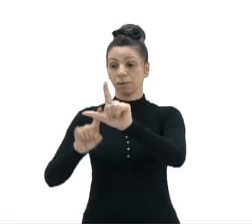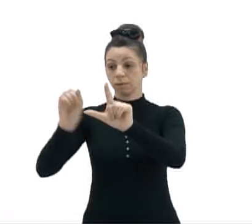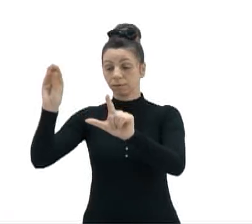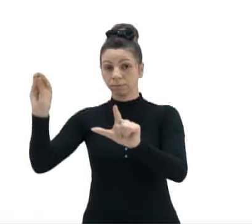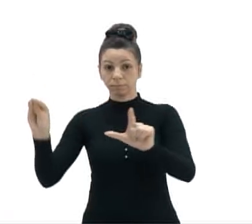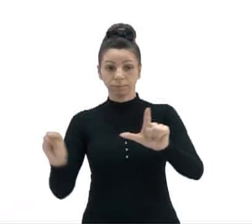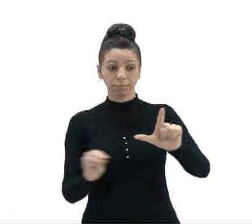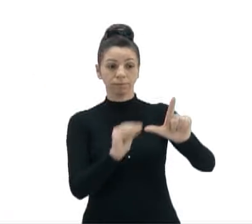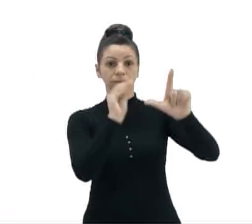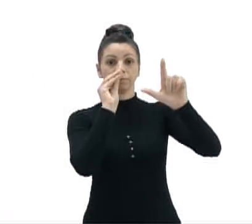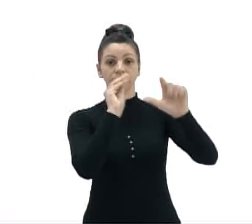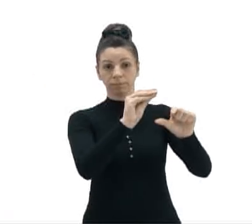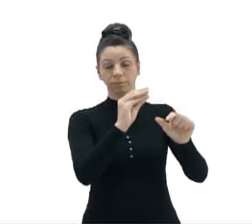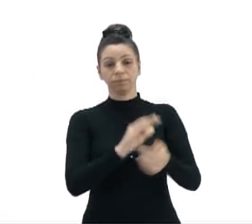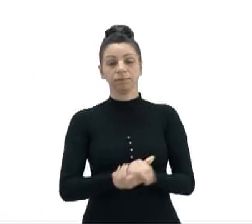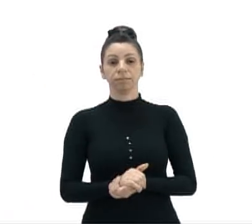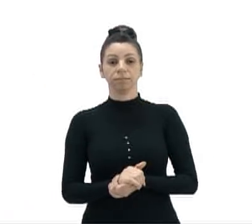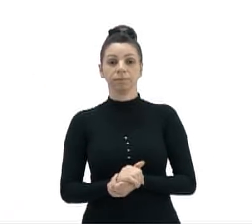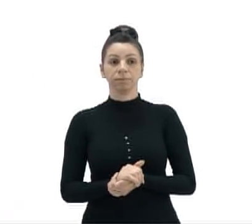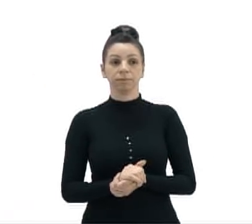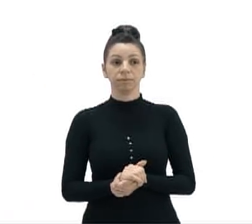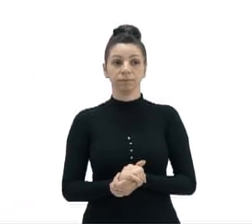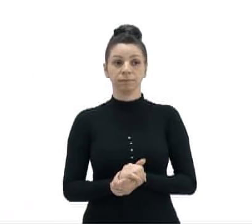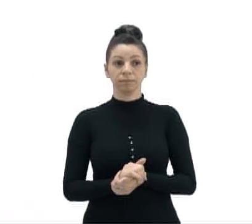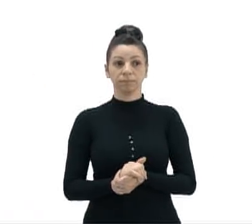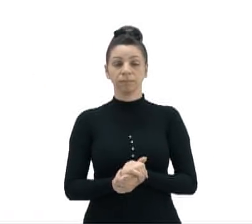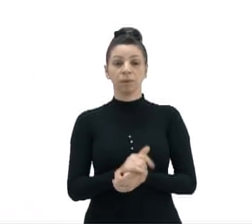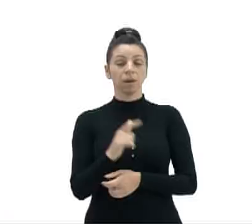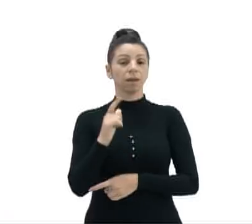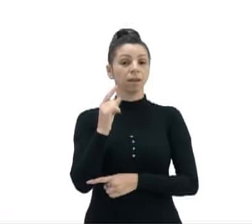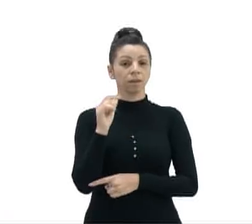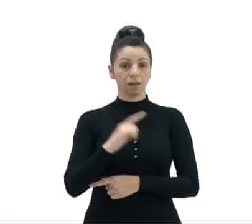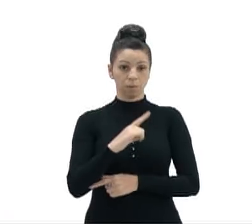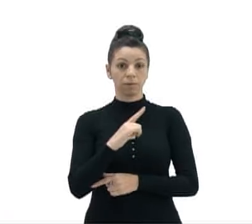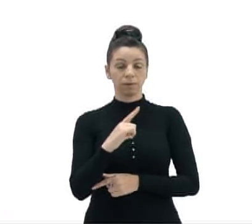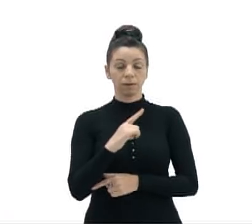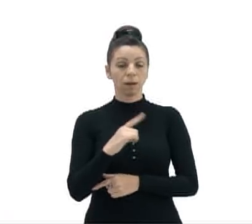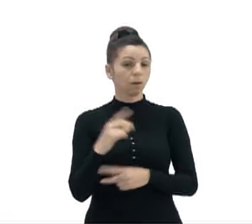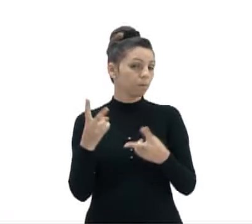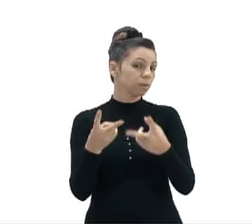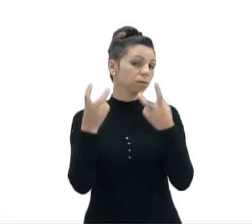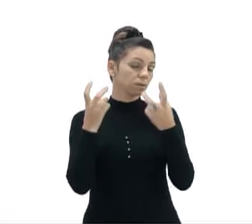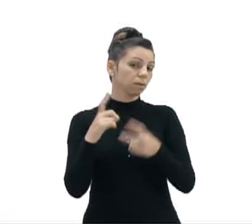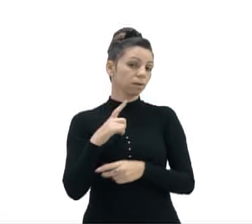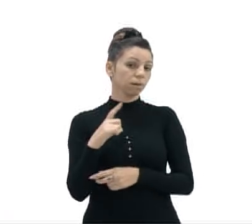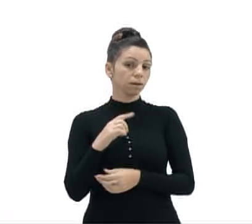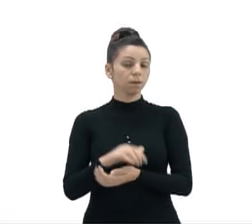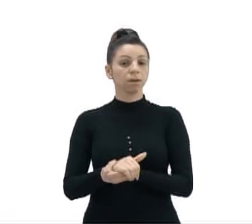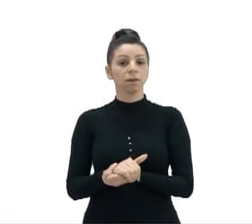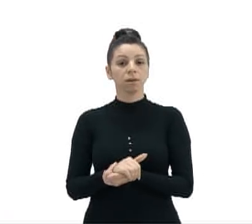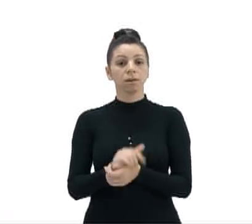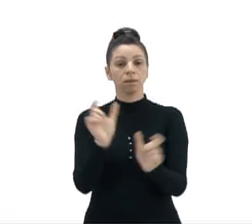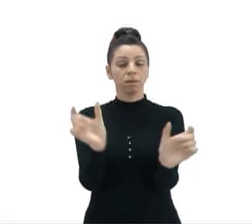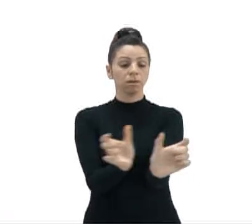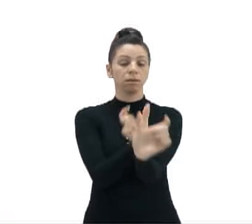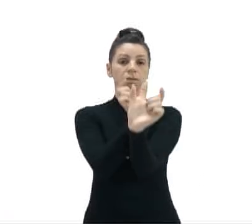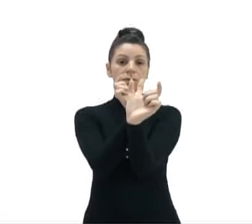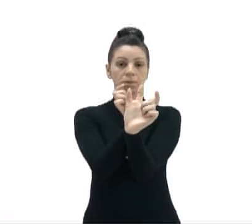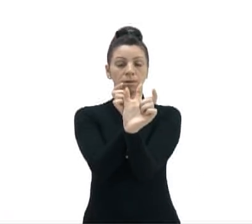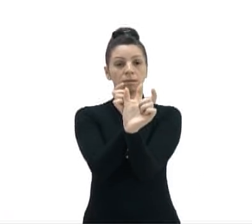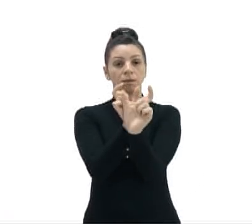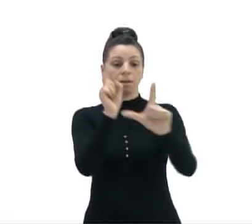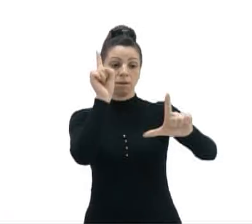considerando inclusive seus exemplos, chamada de parte literal. Então, observe, o monômio ele é formado por